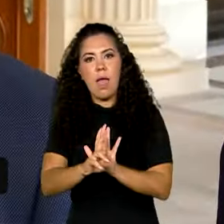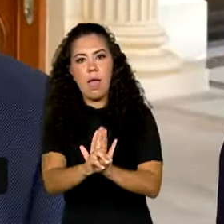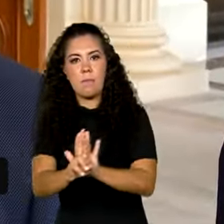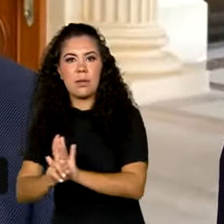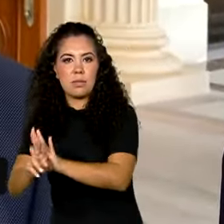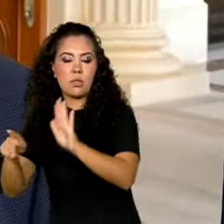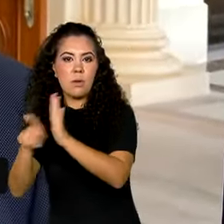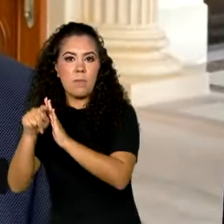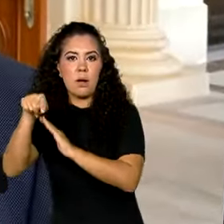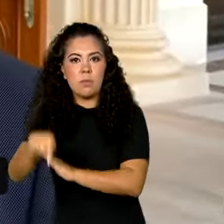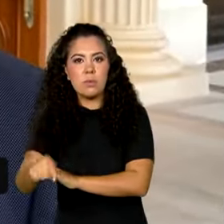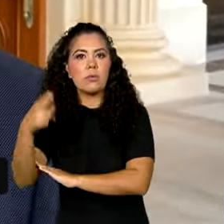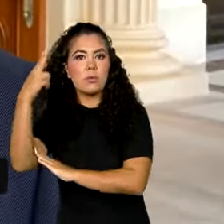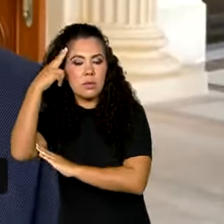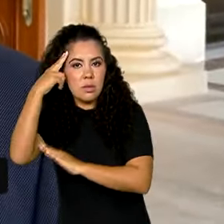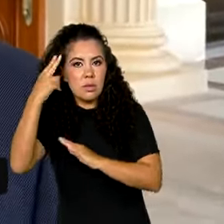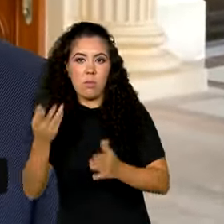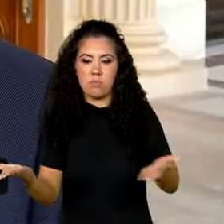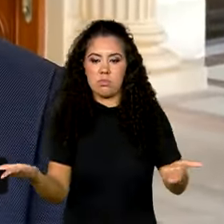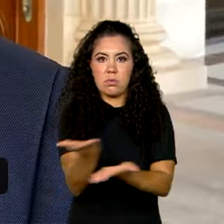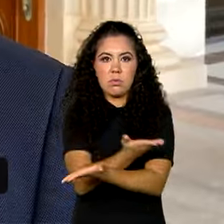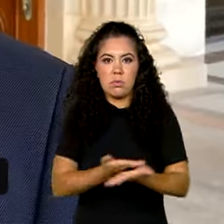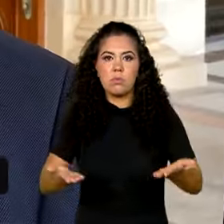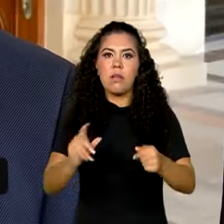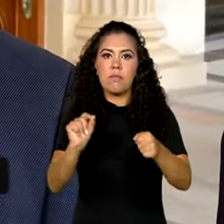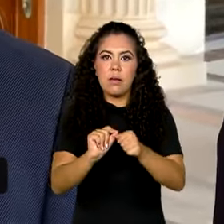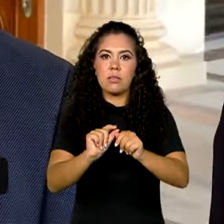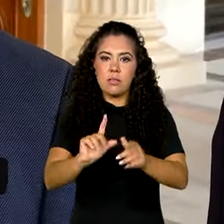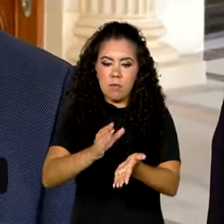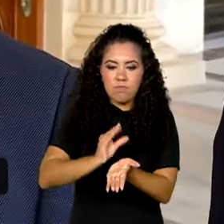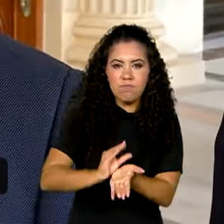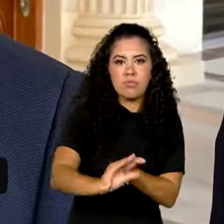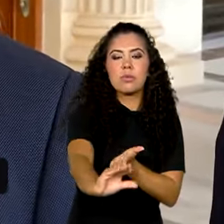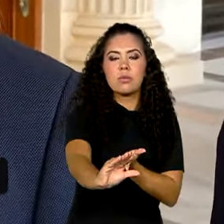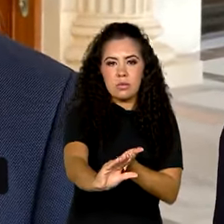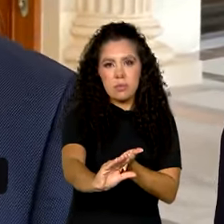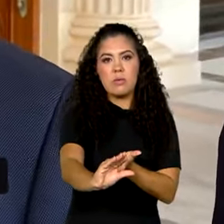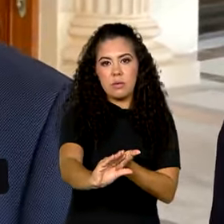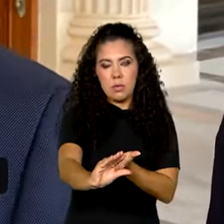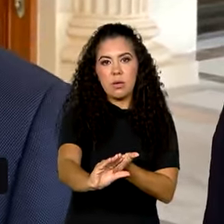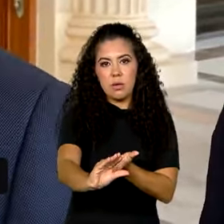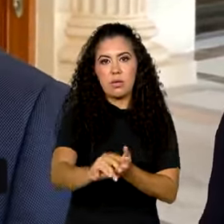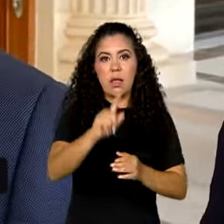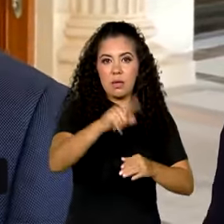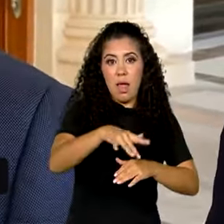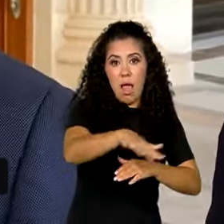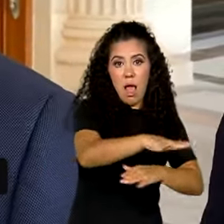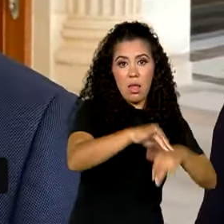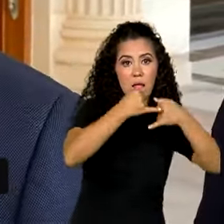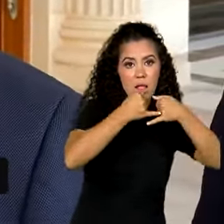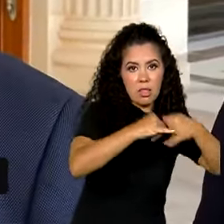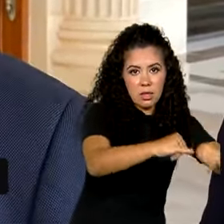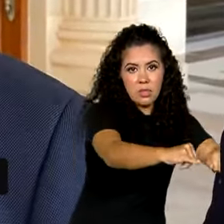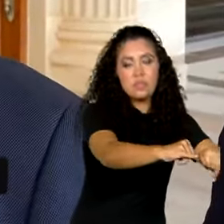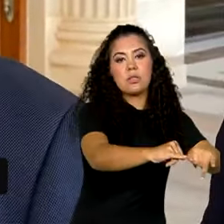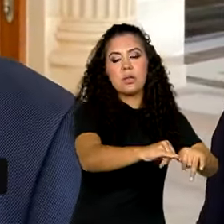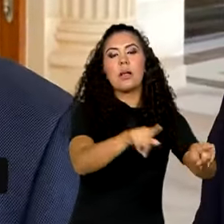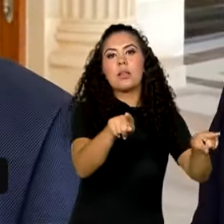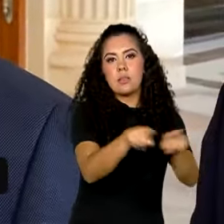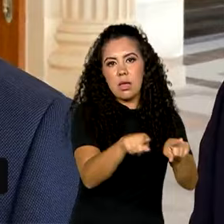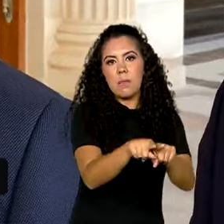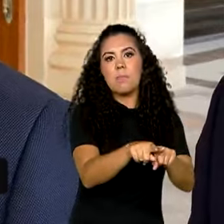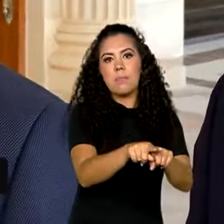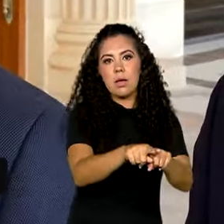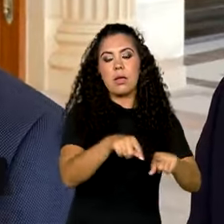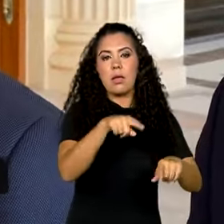para materializar esses investimentos que vão desde a área de energia, passando pelas